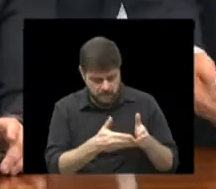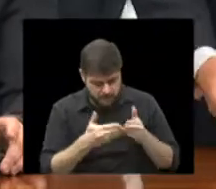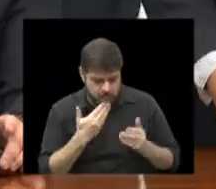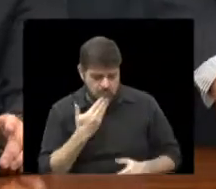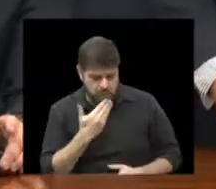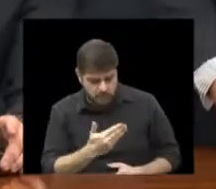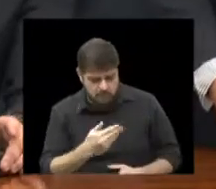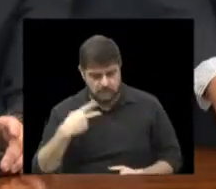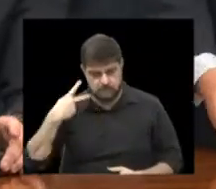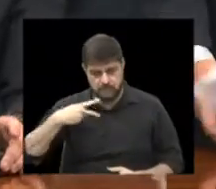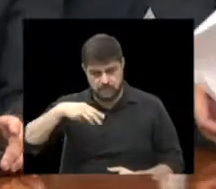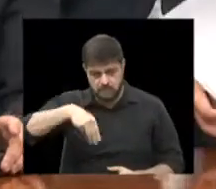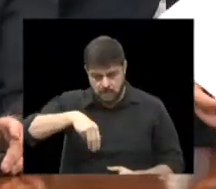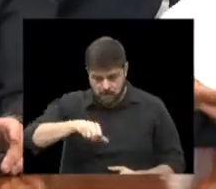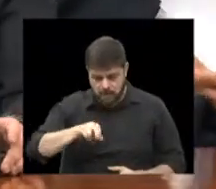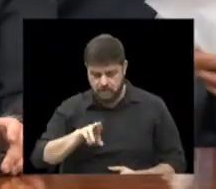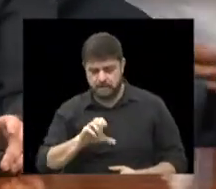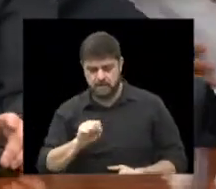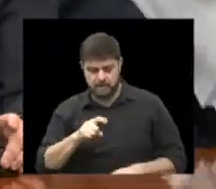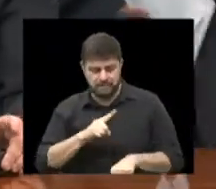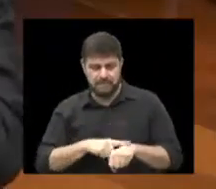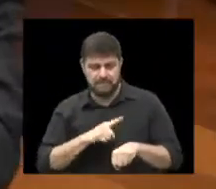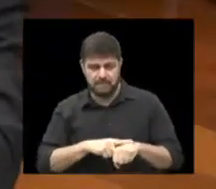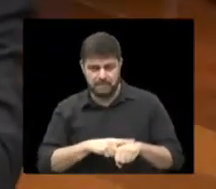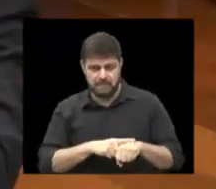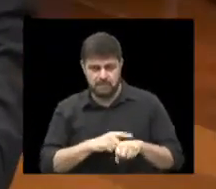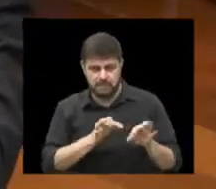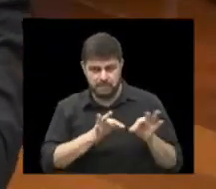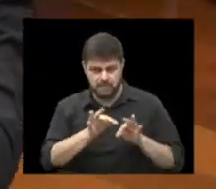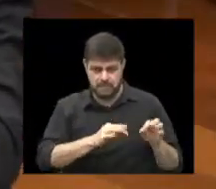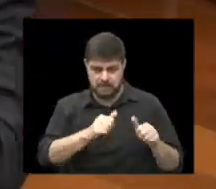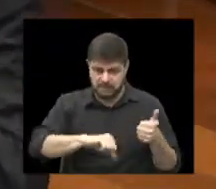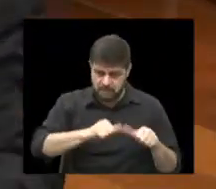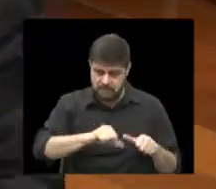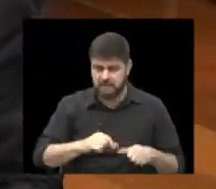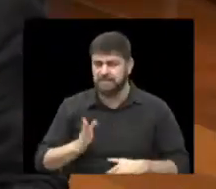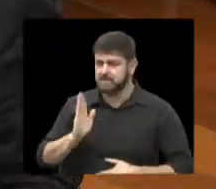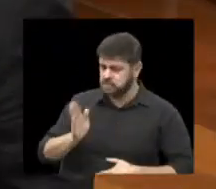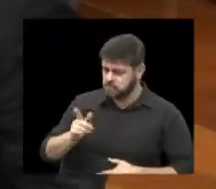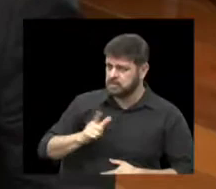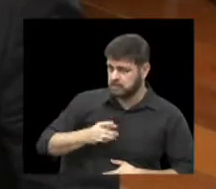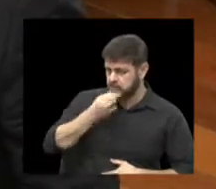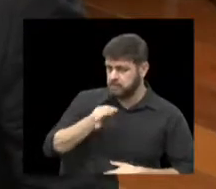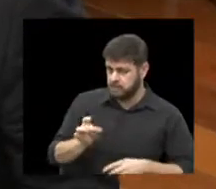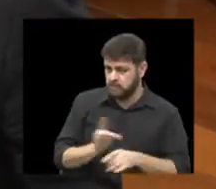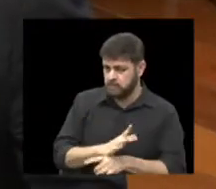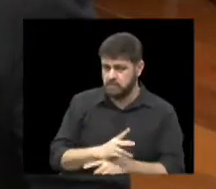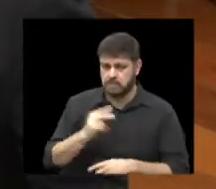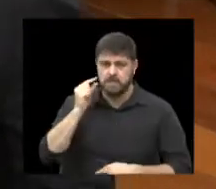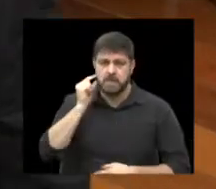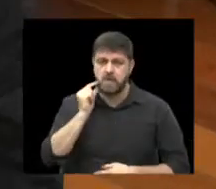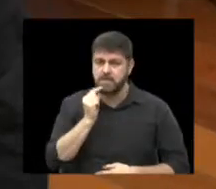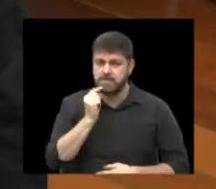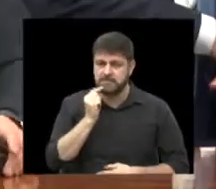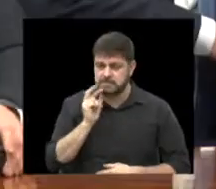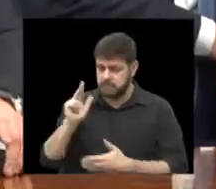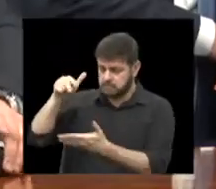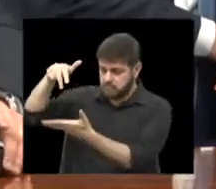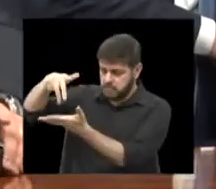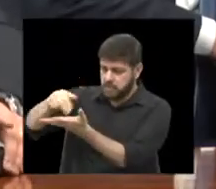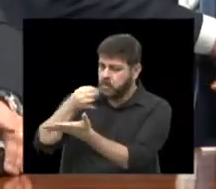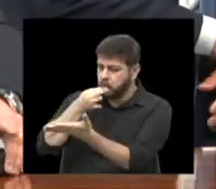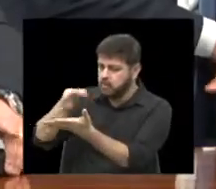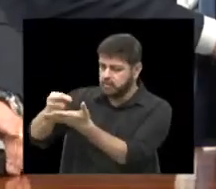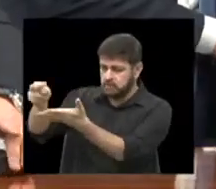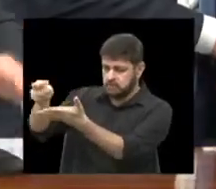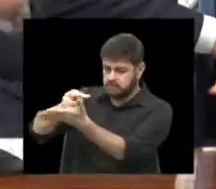Bernardelli, pedir tempo para exarar o parecer. Senhor presidente, a comissão já deliberou, indica o vereador Marcelo Silva para exarar o parecer. Marcelo.